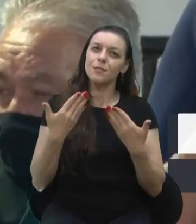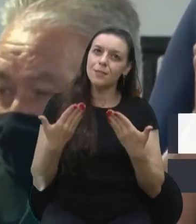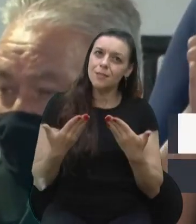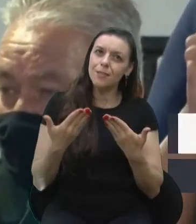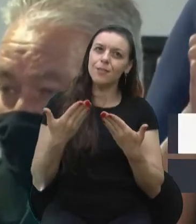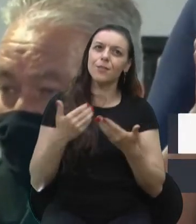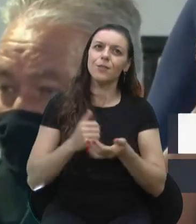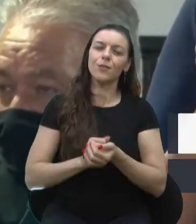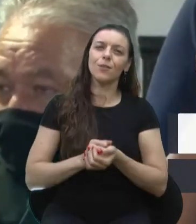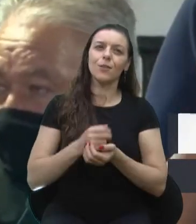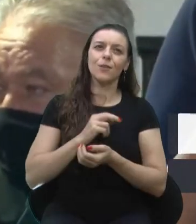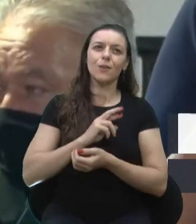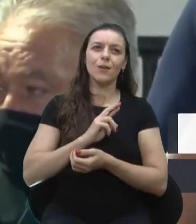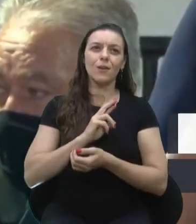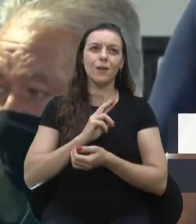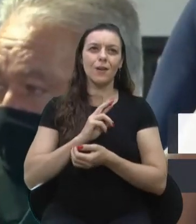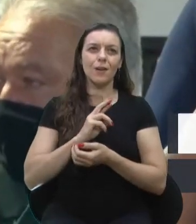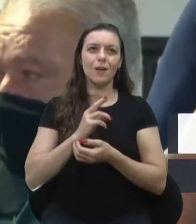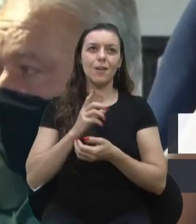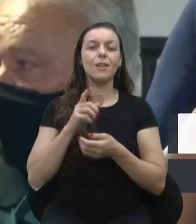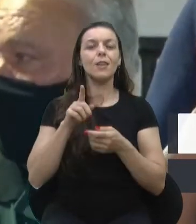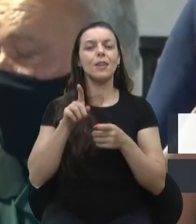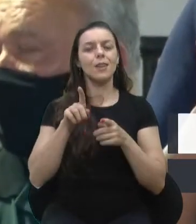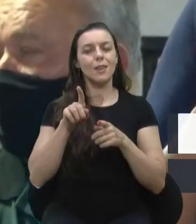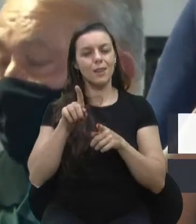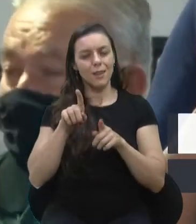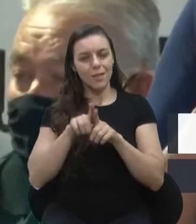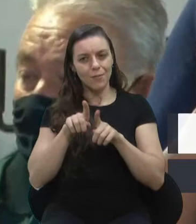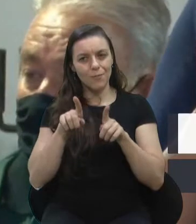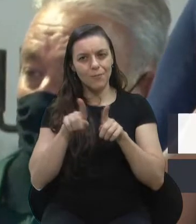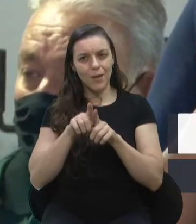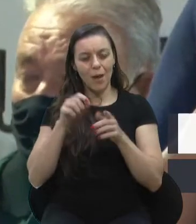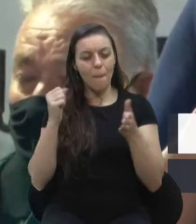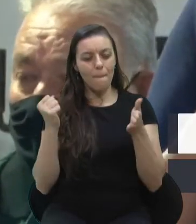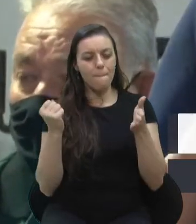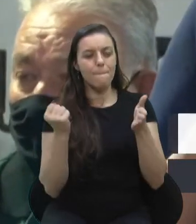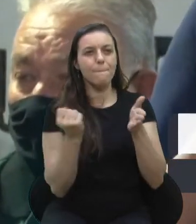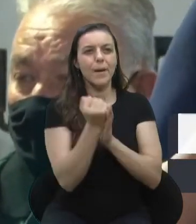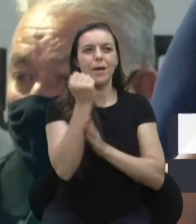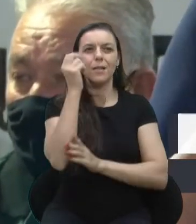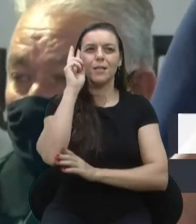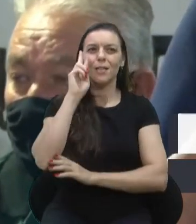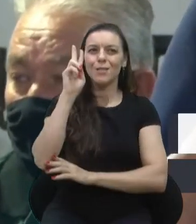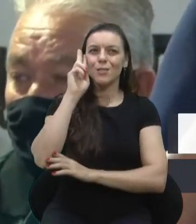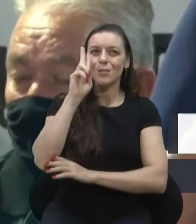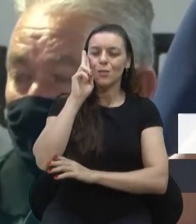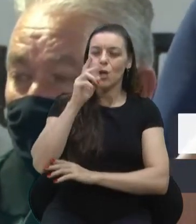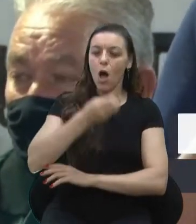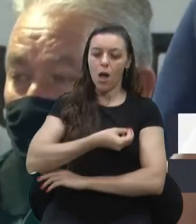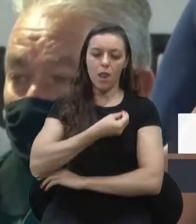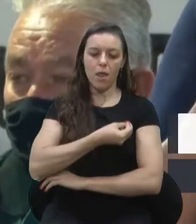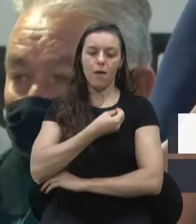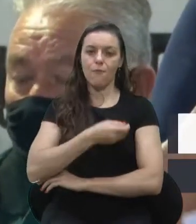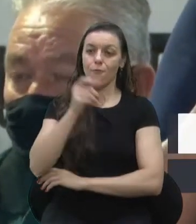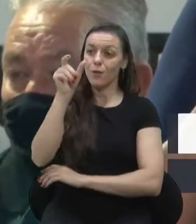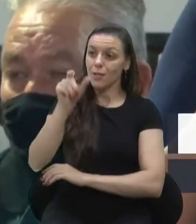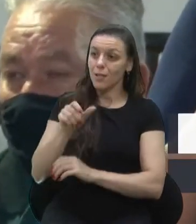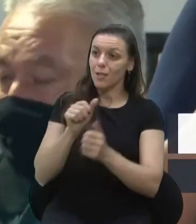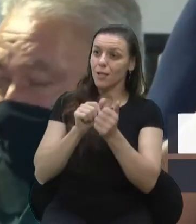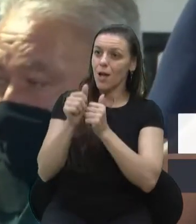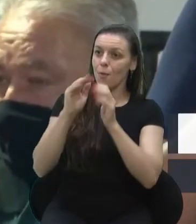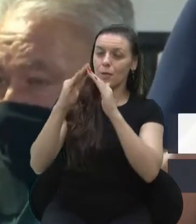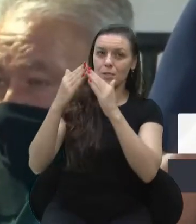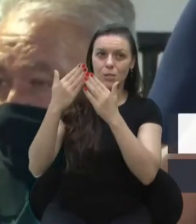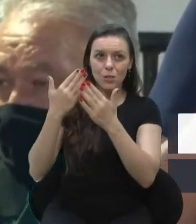esses alunos, eu tenho certeza que também esse momento vai marcar a história deles, e eu quero frisar para a escola, para